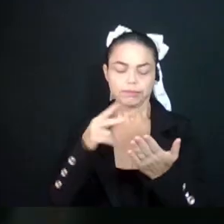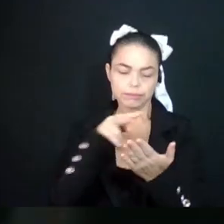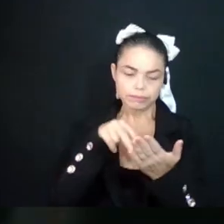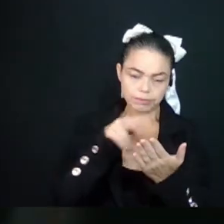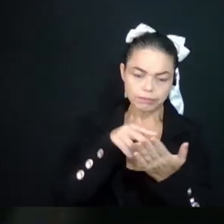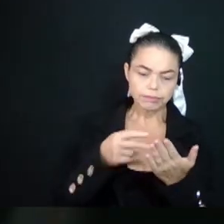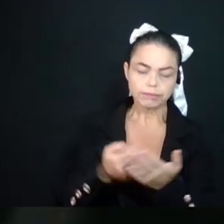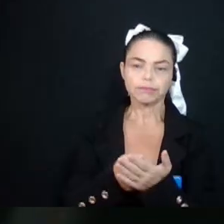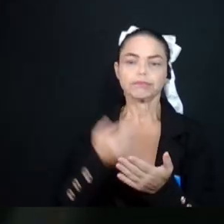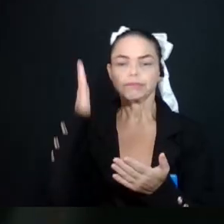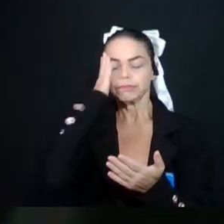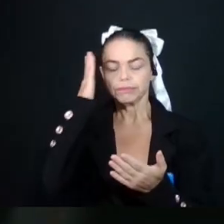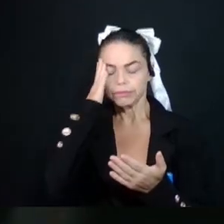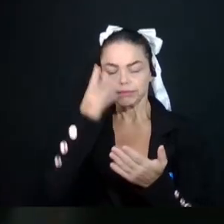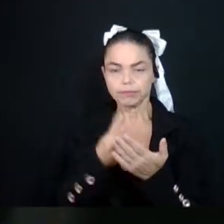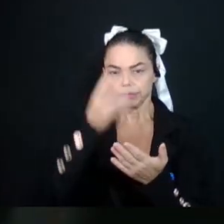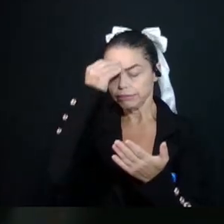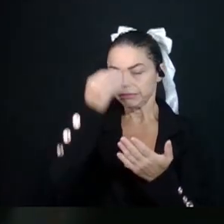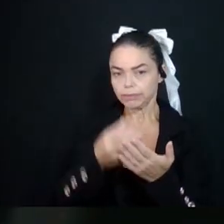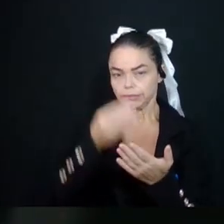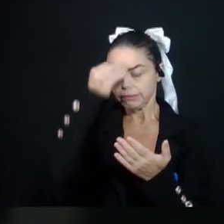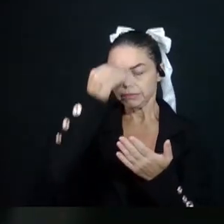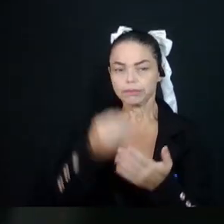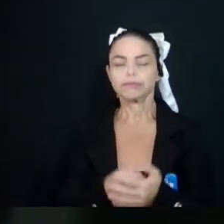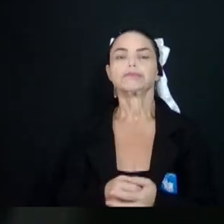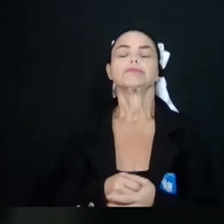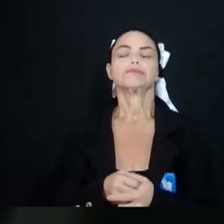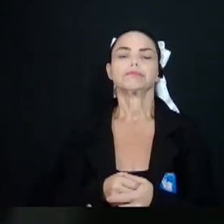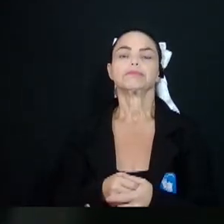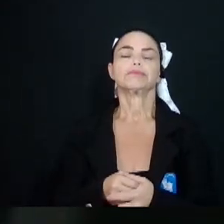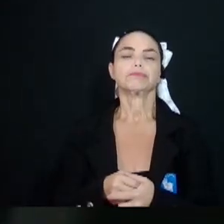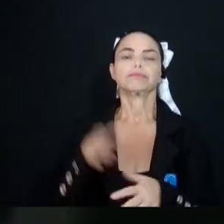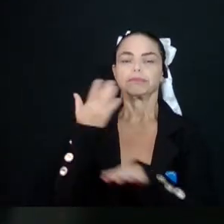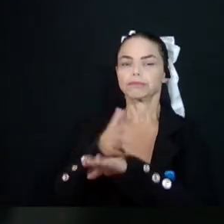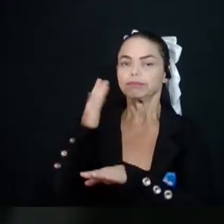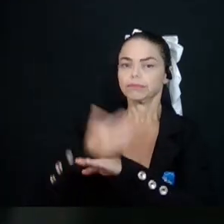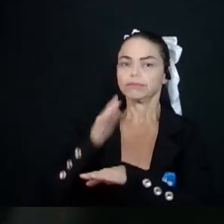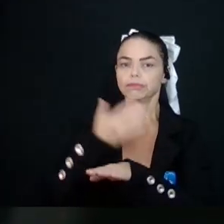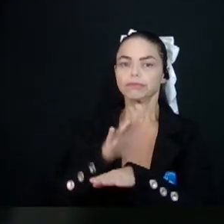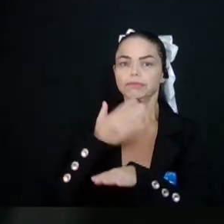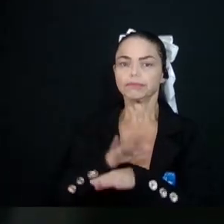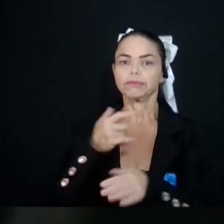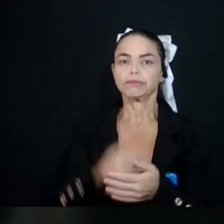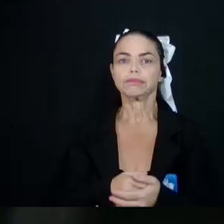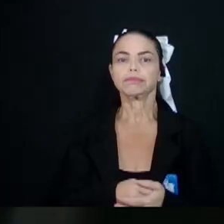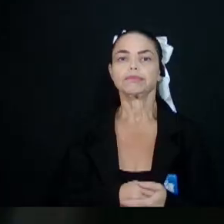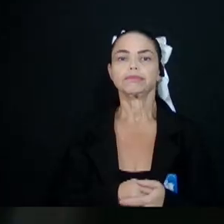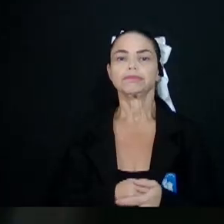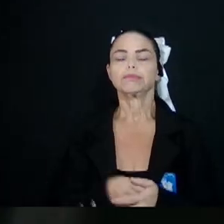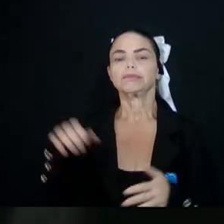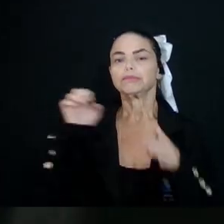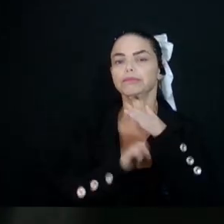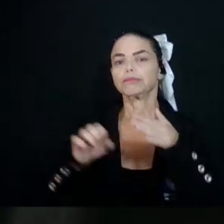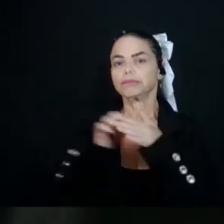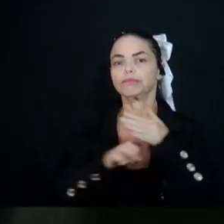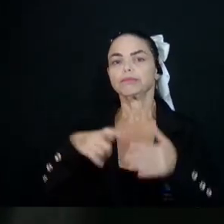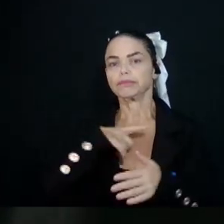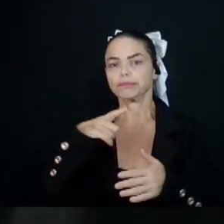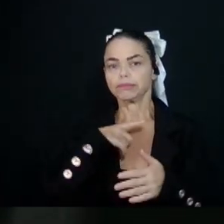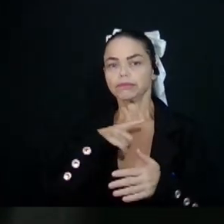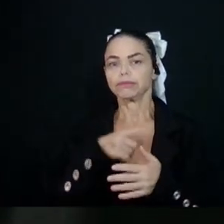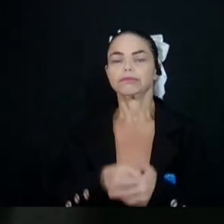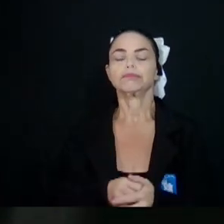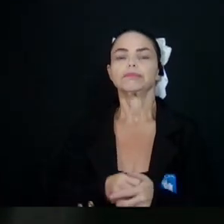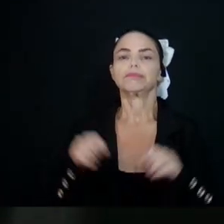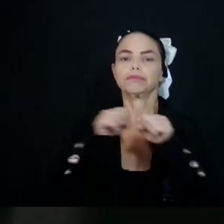material, entender todo esse material, para que possa colocar em prática isso. Referente às empresas, já existe já um sistema